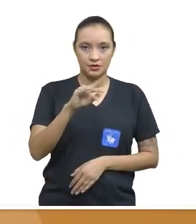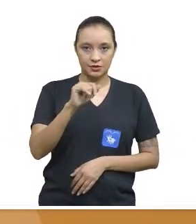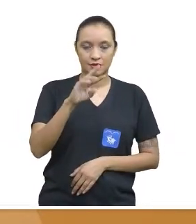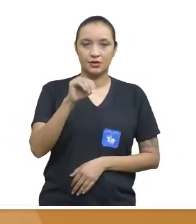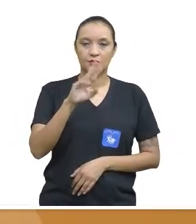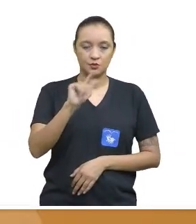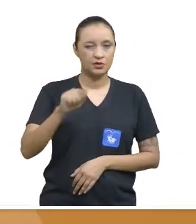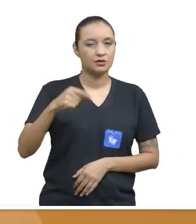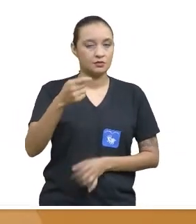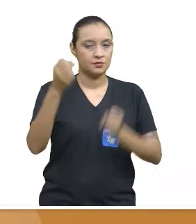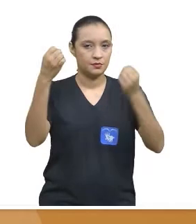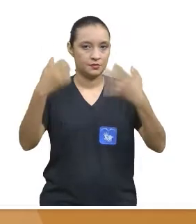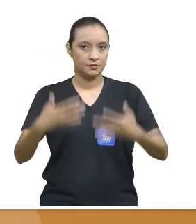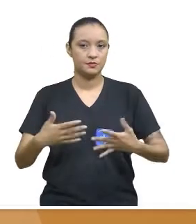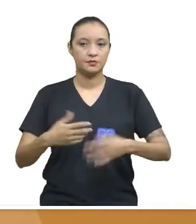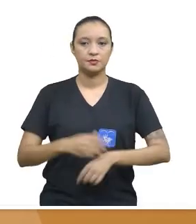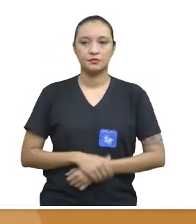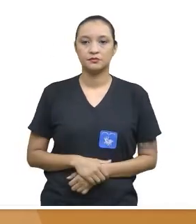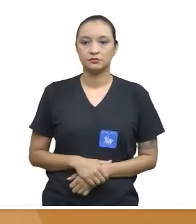frente, ok?